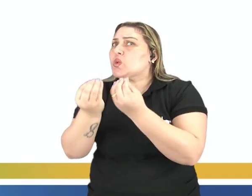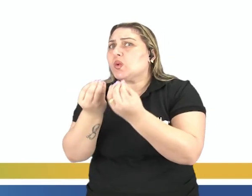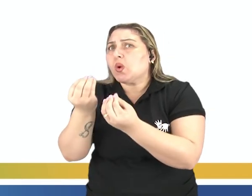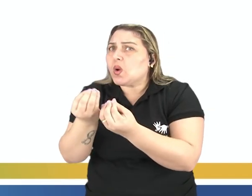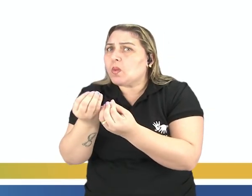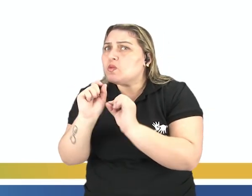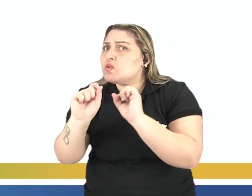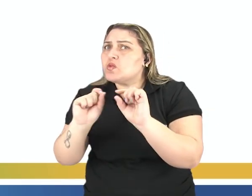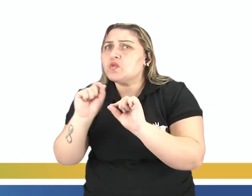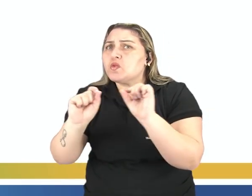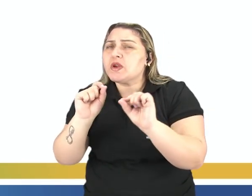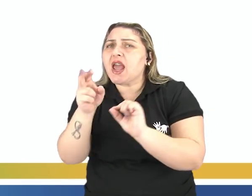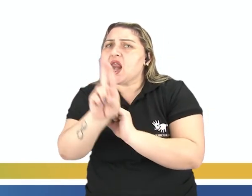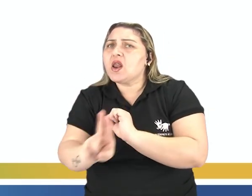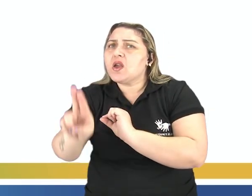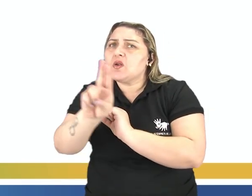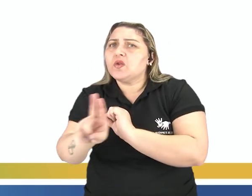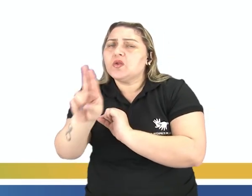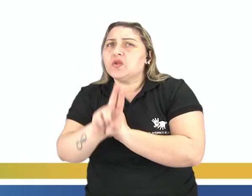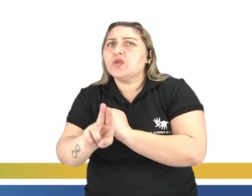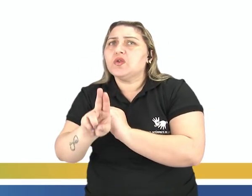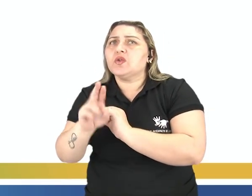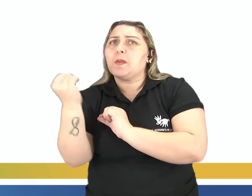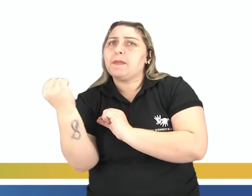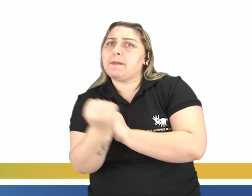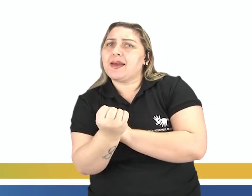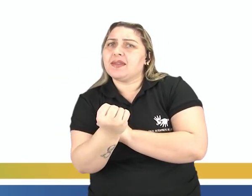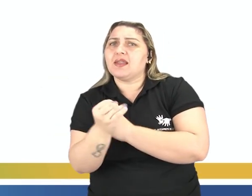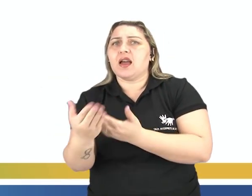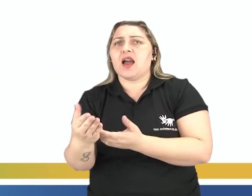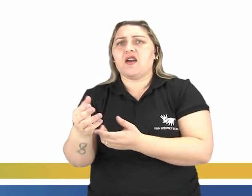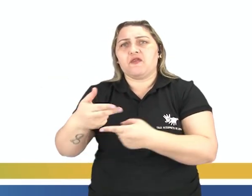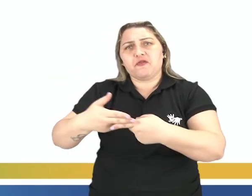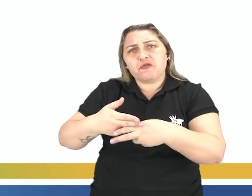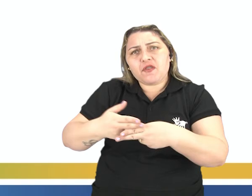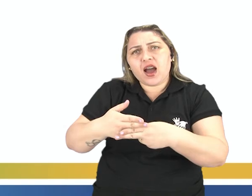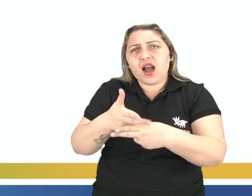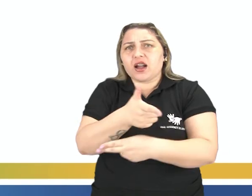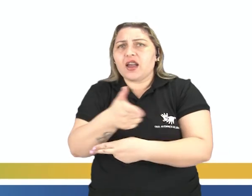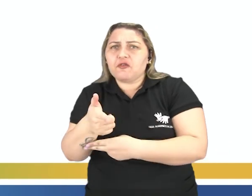quê? O modo. Como ele matou,